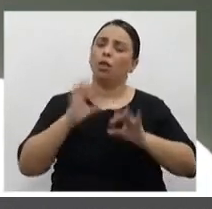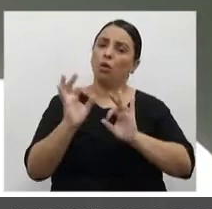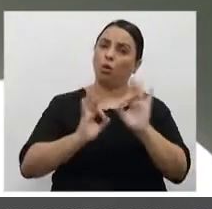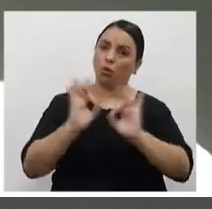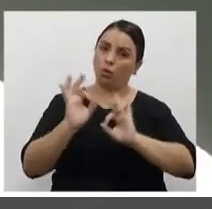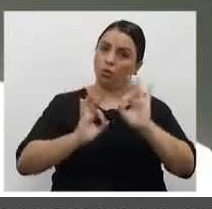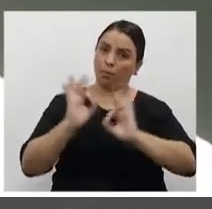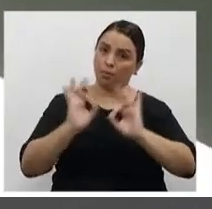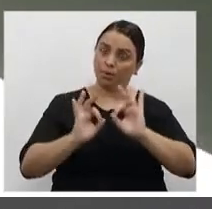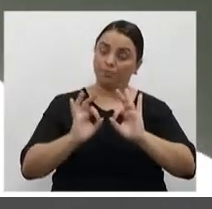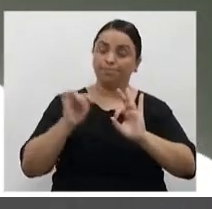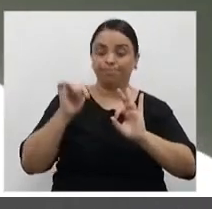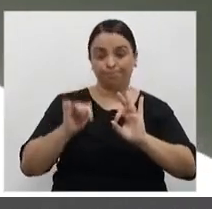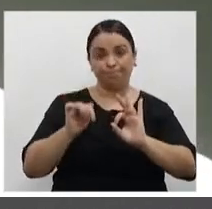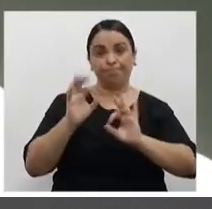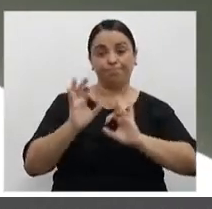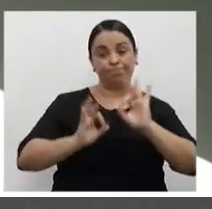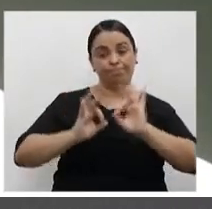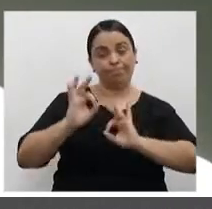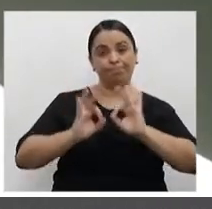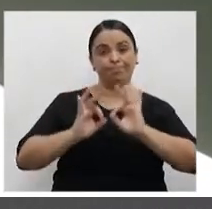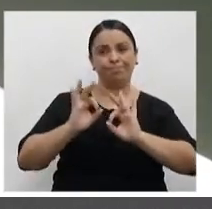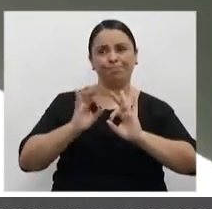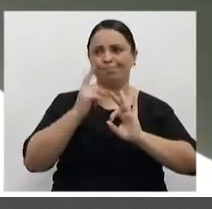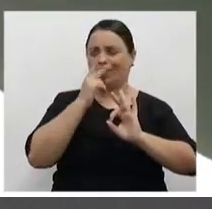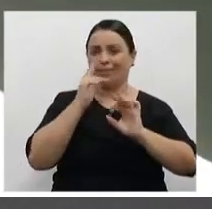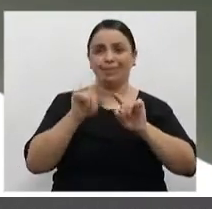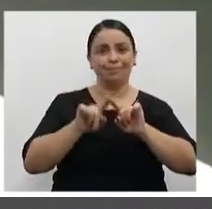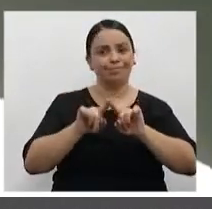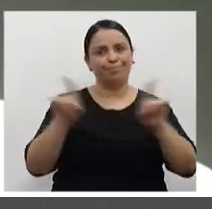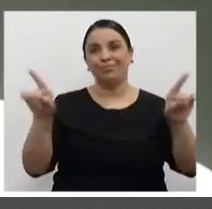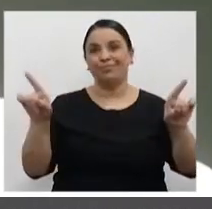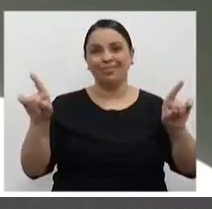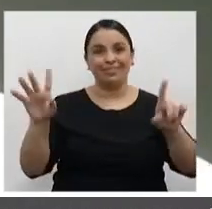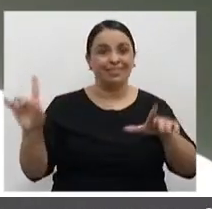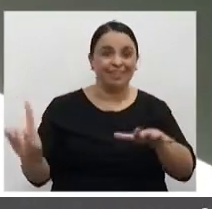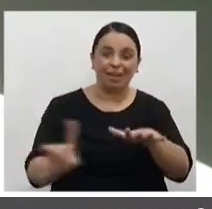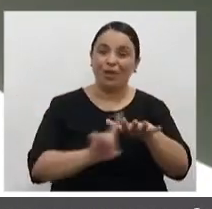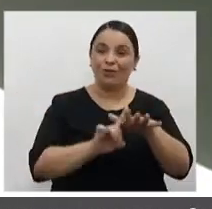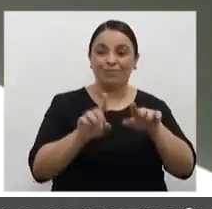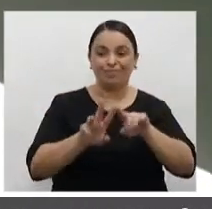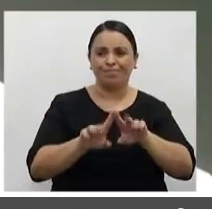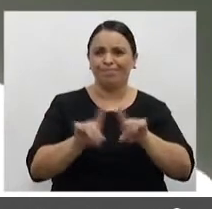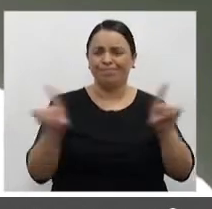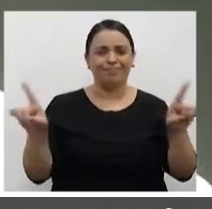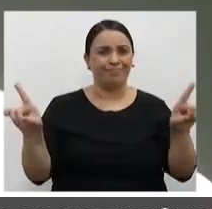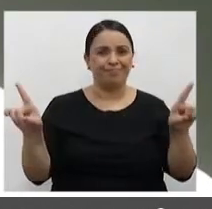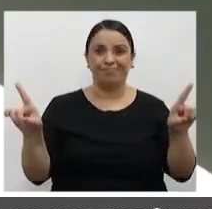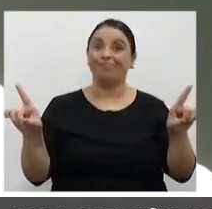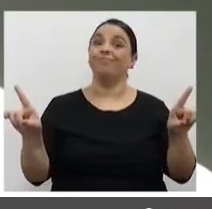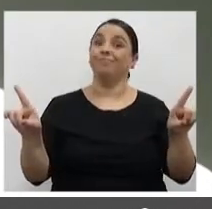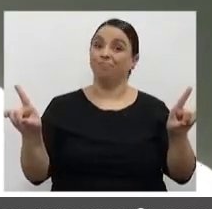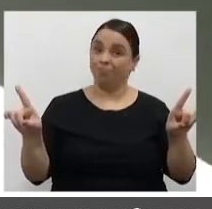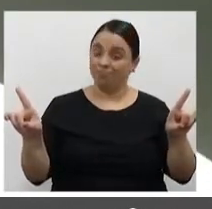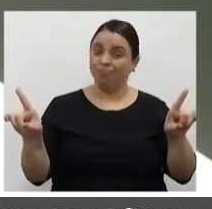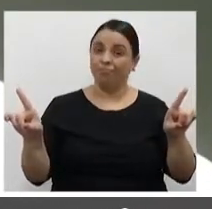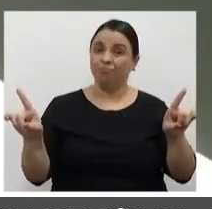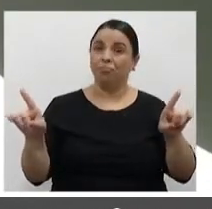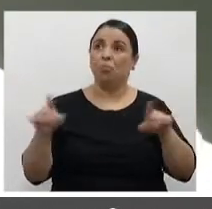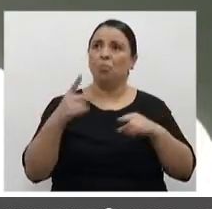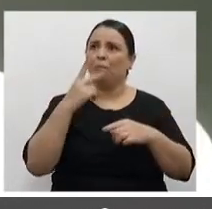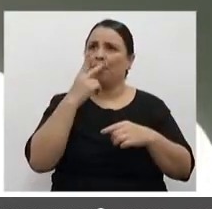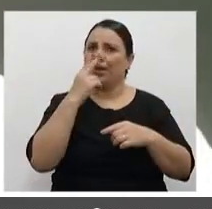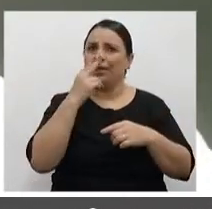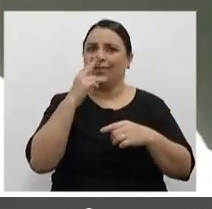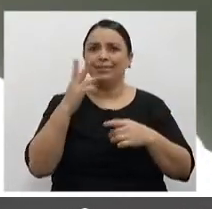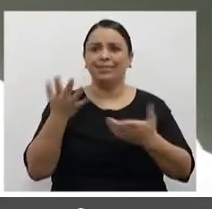ele acaba sendo um pouco contra a lógica da inclusão social, porque ele segrega as